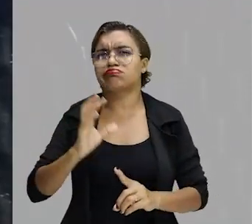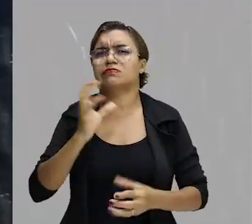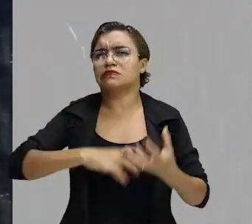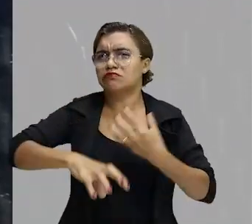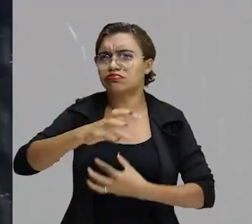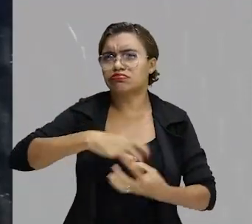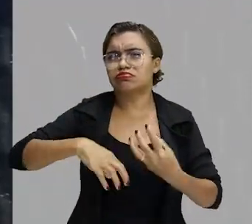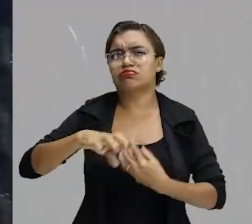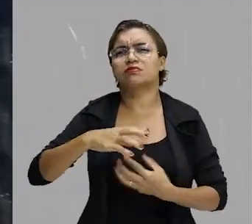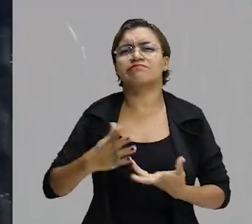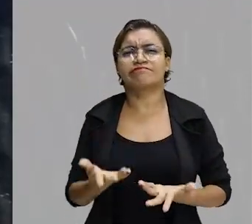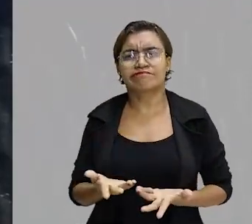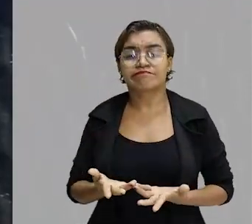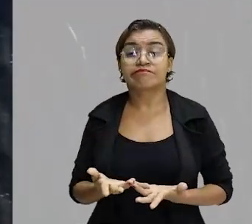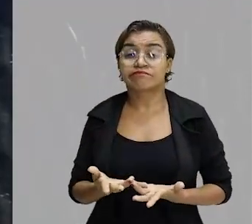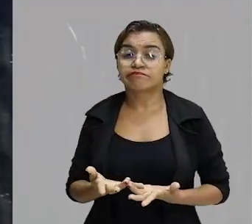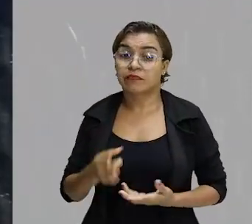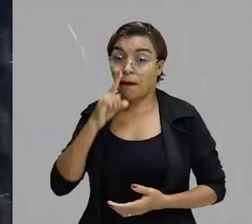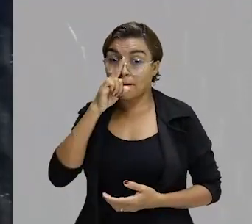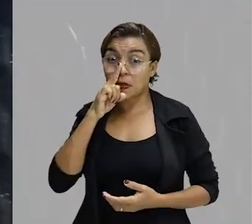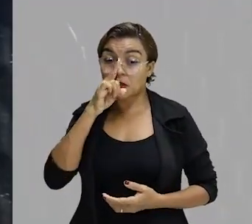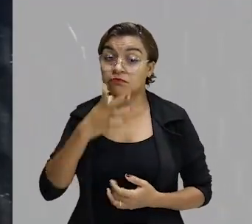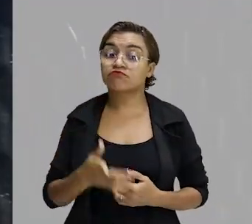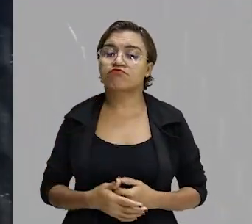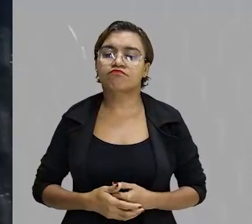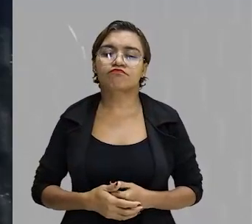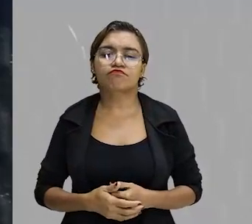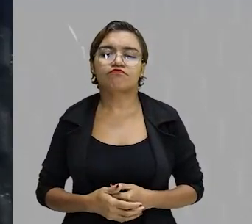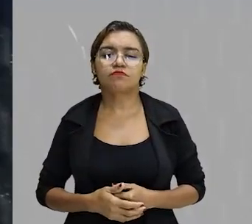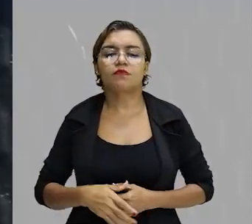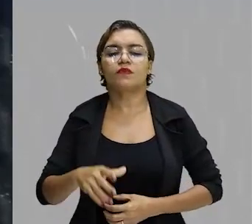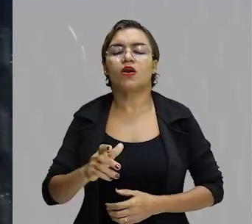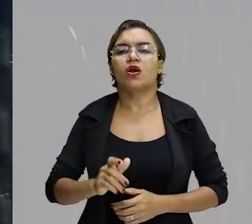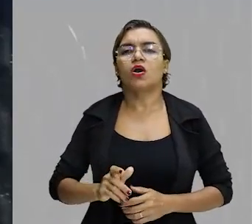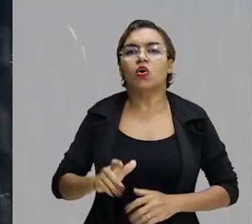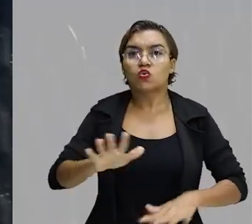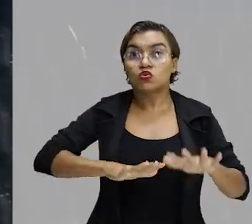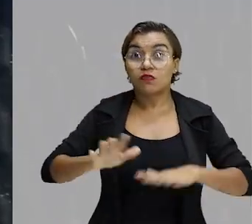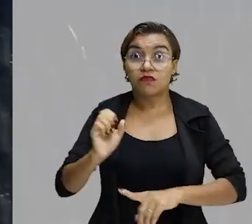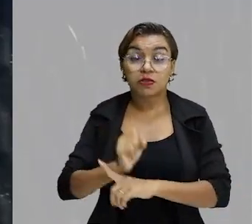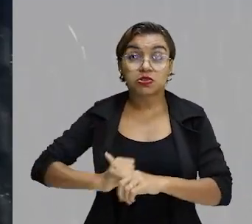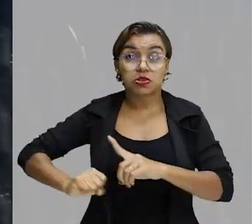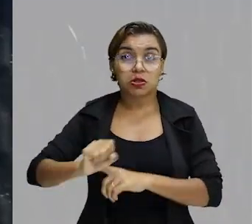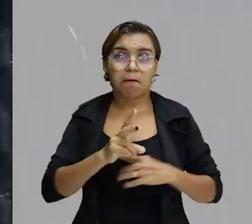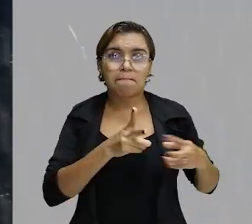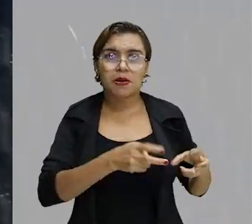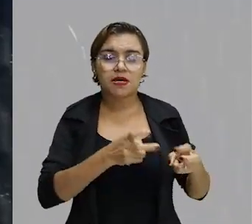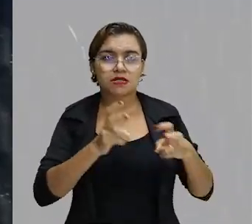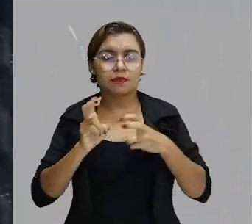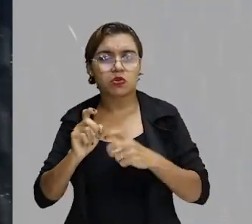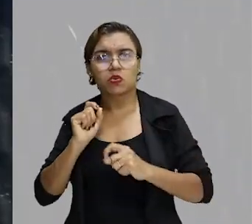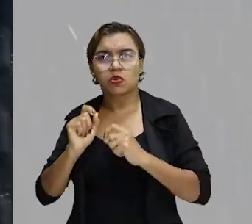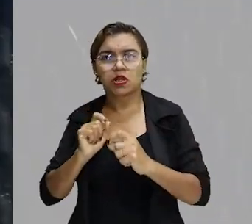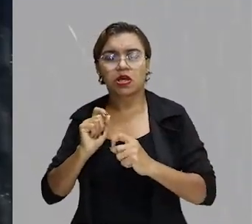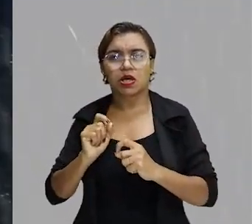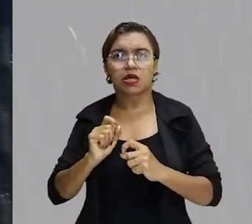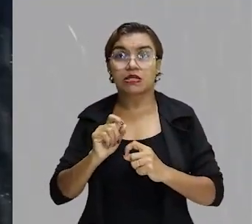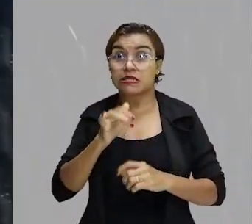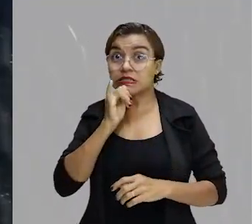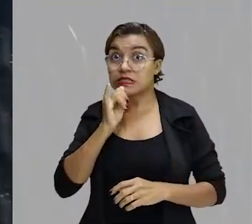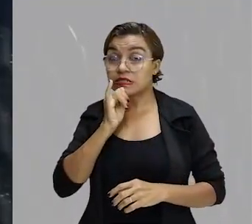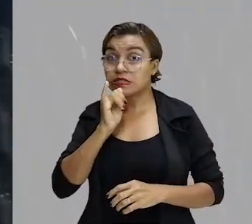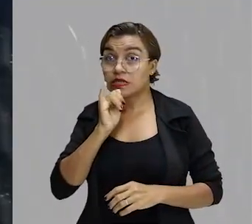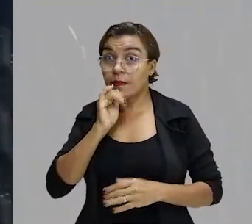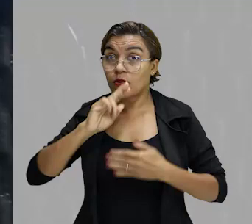da desordem colocada aí, né, como um perigo. Os movimentos sociais passam a ser percebidos como causa. Atenção